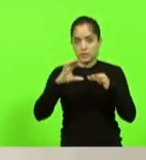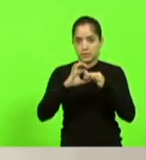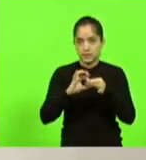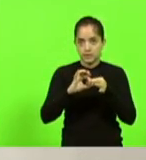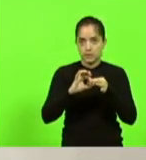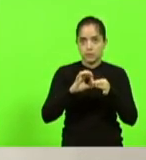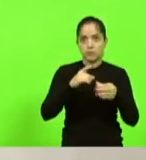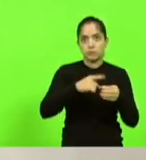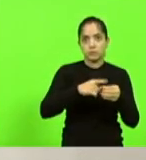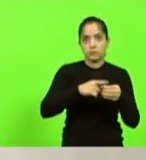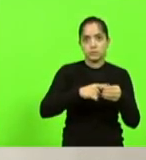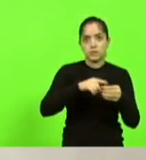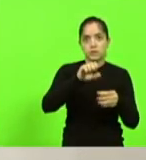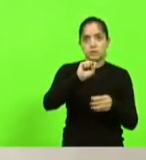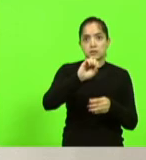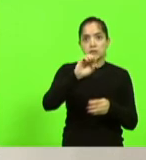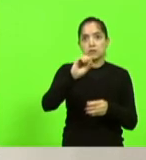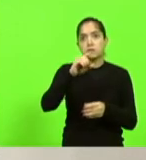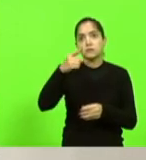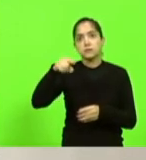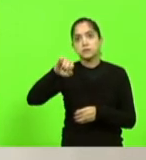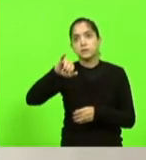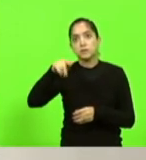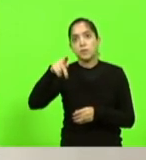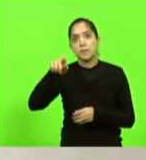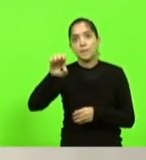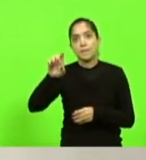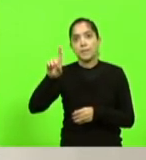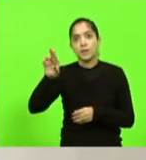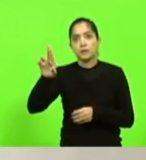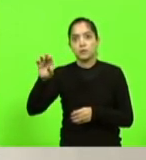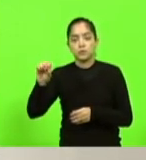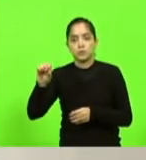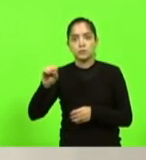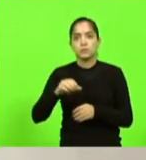São Pedro de Alcântara à Angelina. Em discussão?